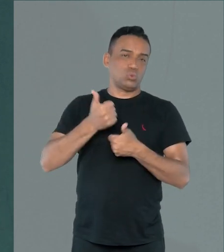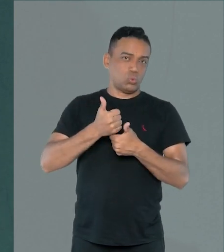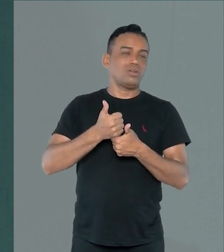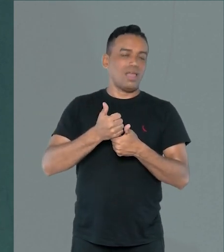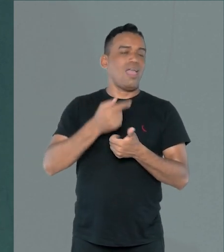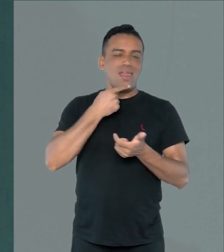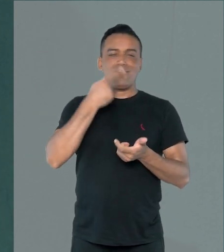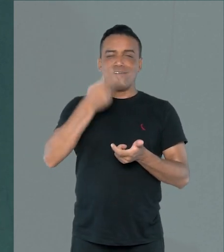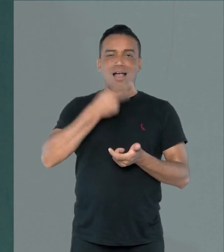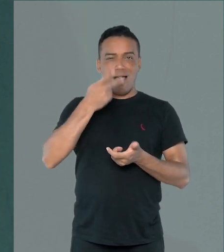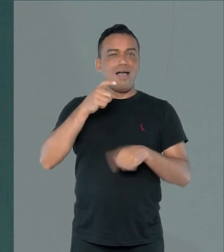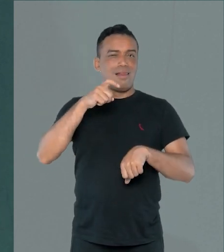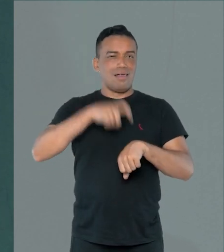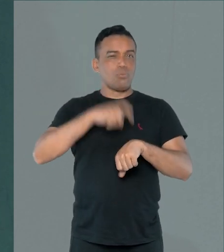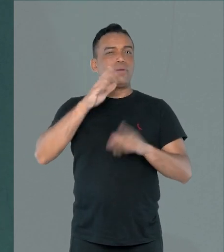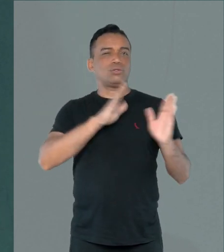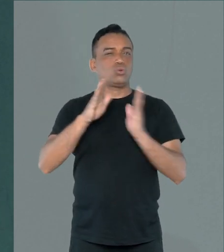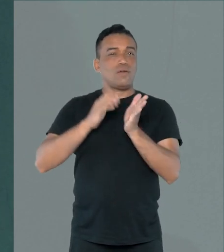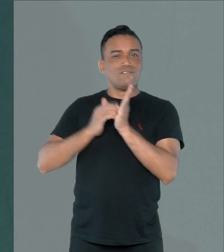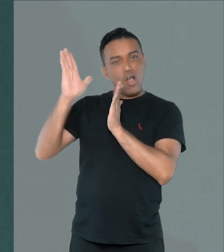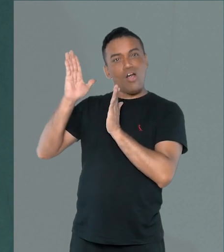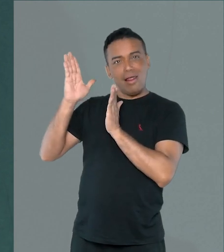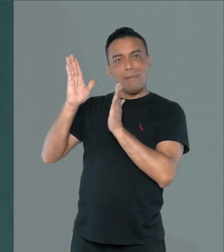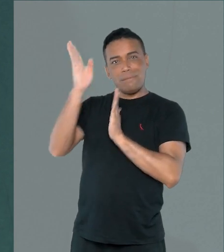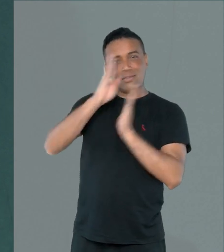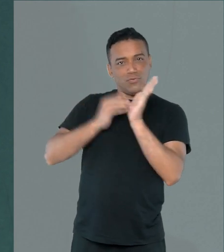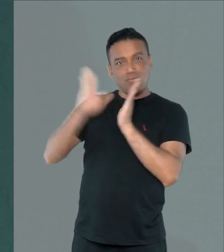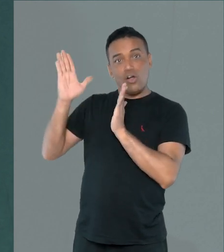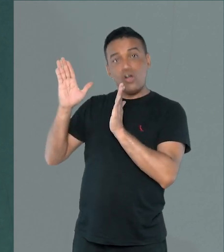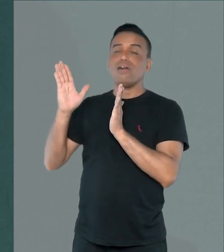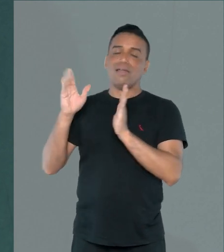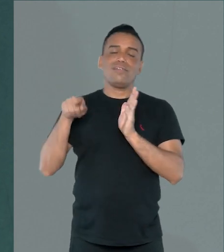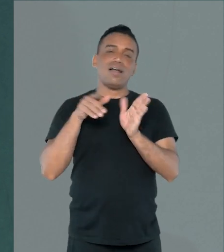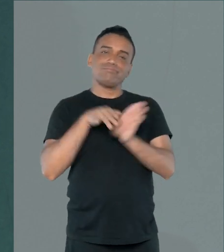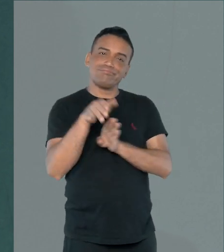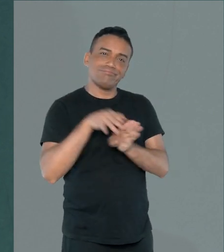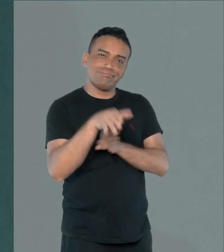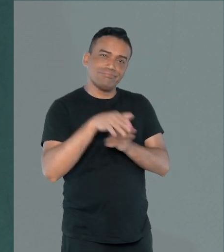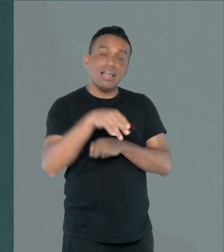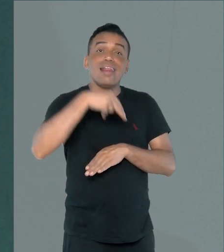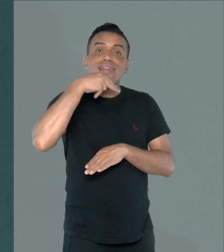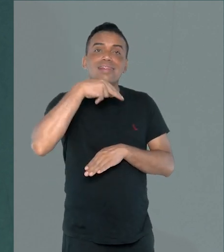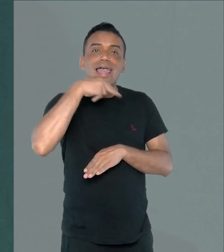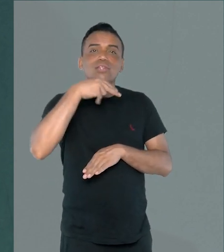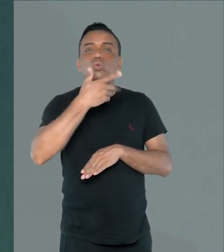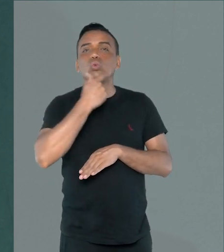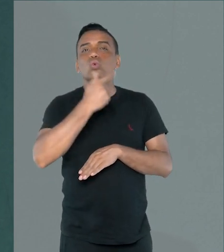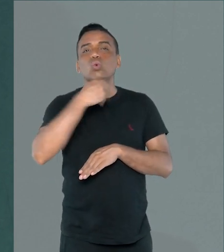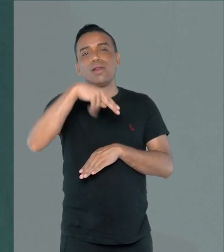isso, inclusive, já no exílio, né, que ele vai preparar este neto, ele vai adestrar este neto, que este neto tem